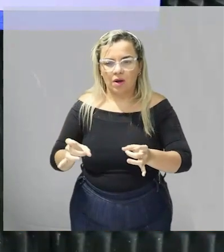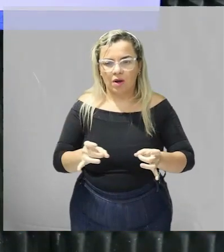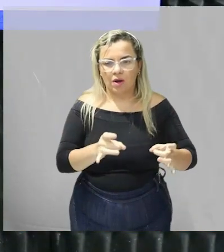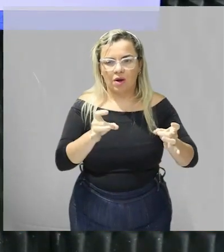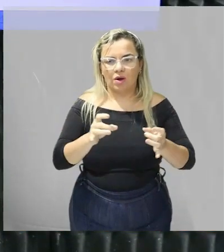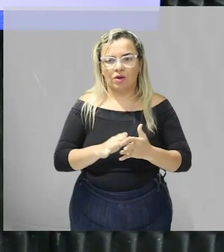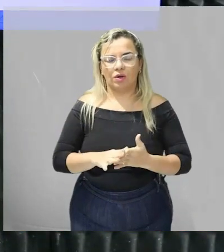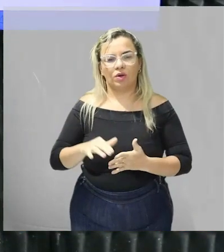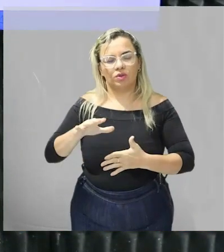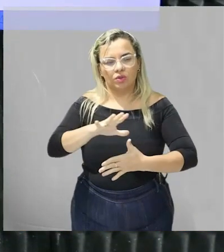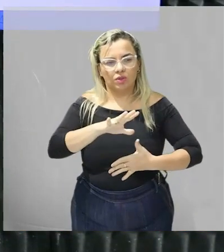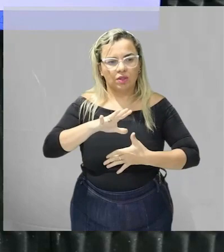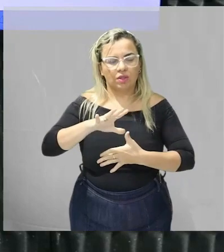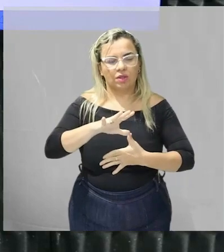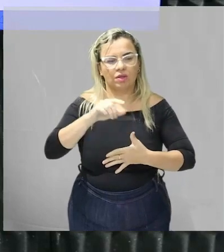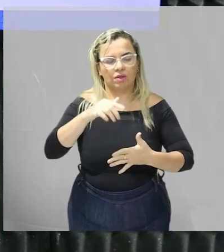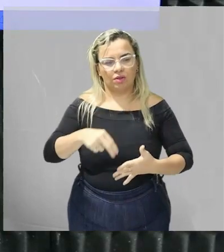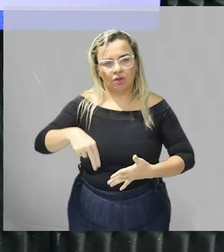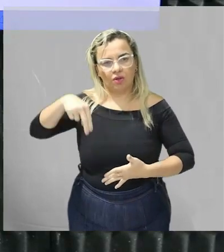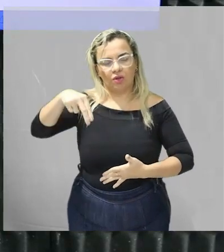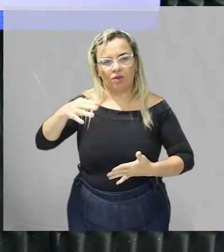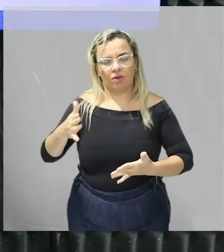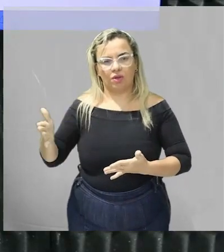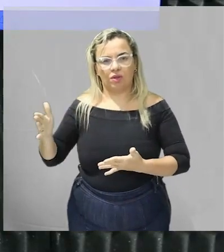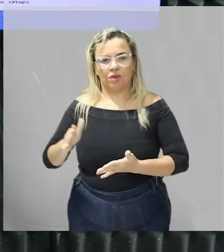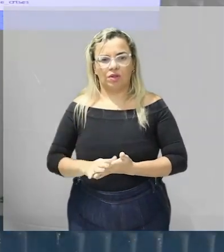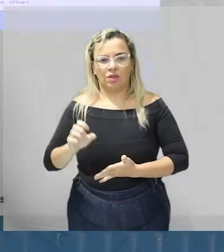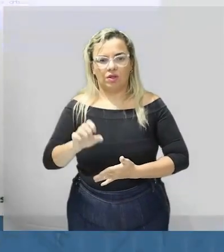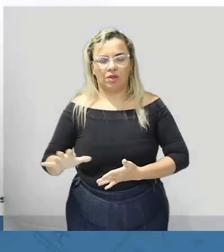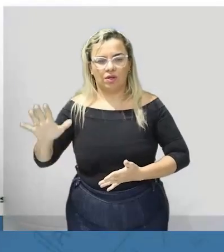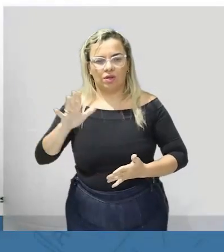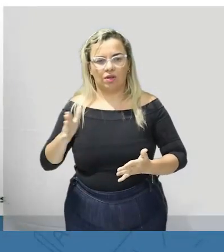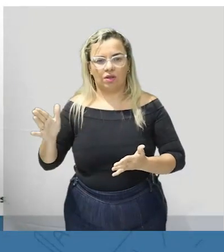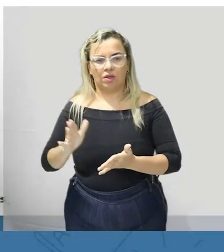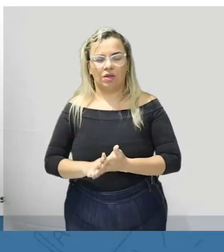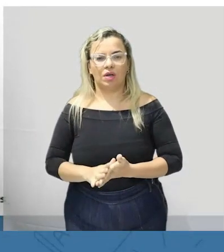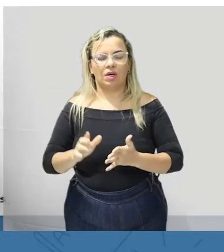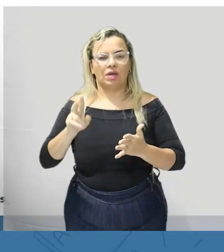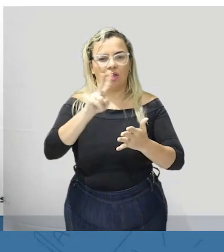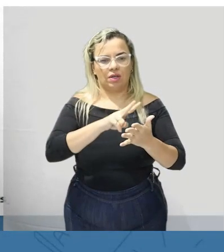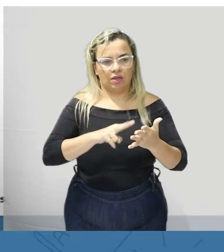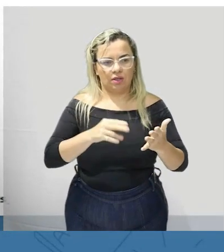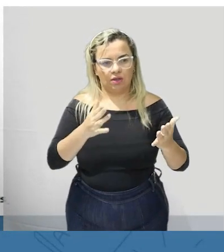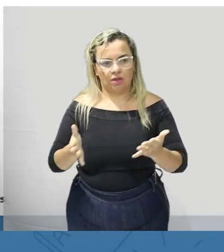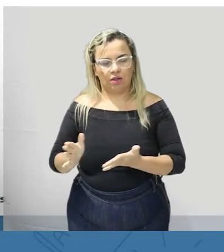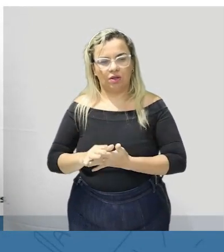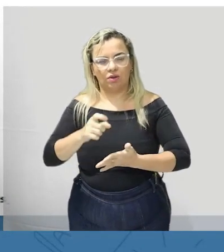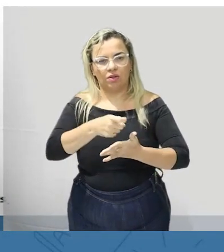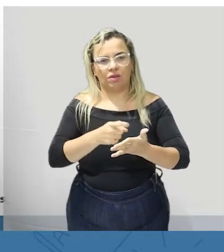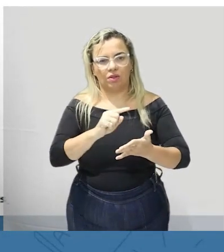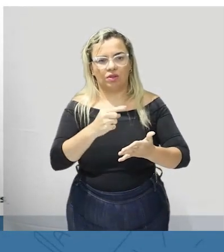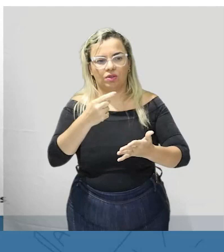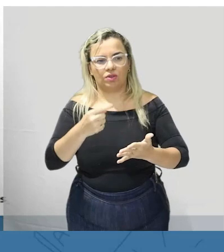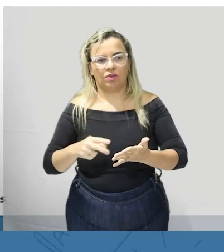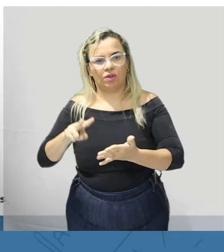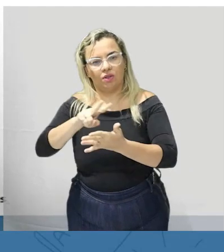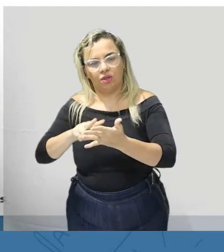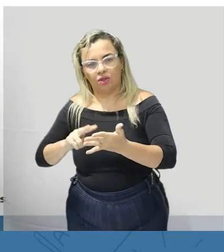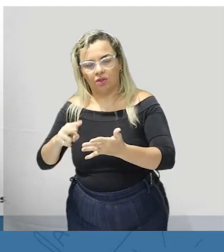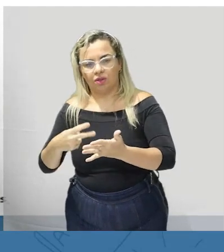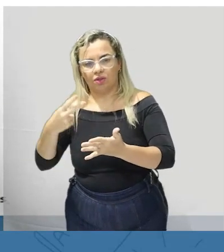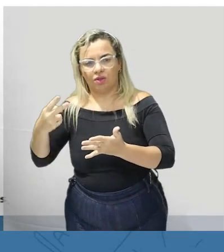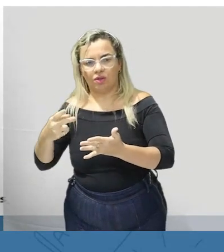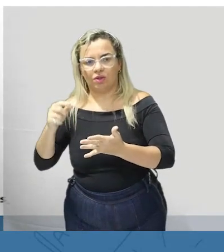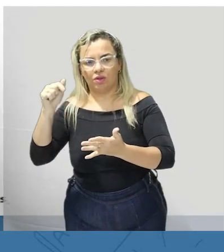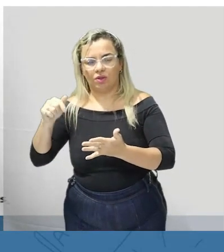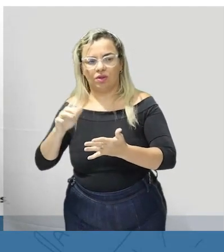para responder a questão. Então, eu tenho o texto 1, tenho o texto 2, que é um gráfico, mostrando o mapa aqui da América do